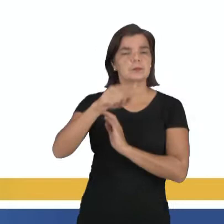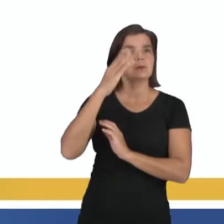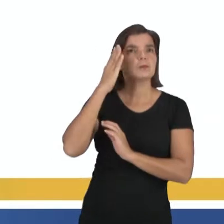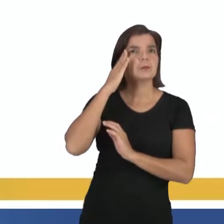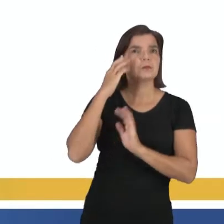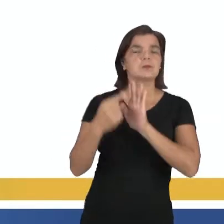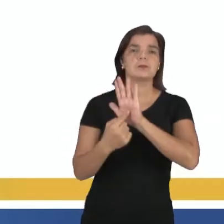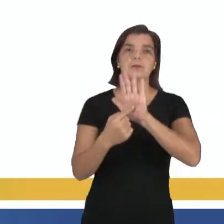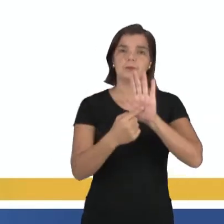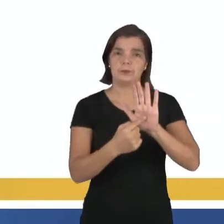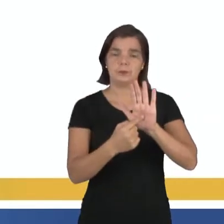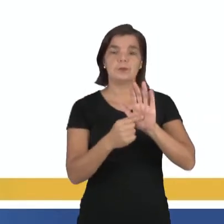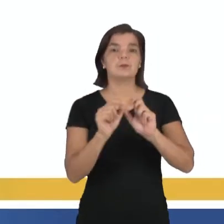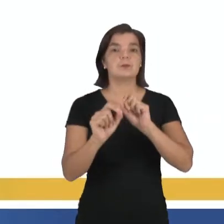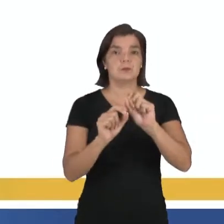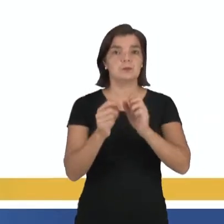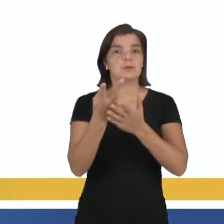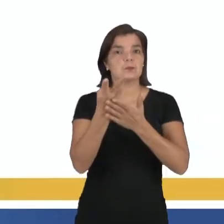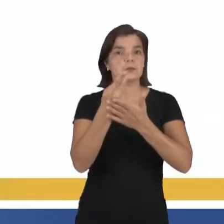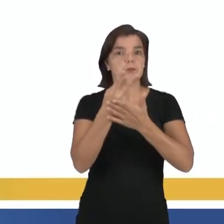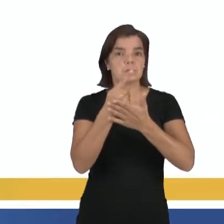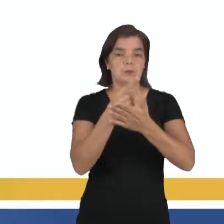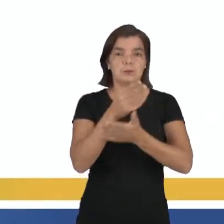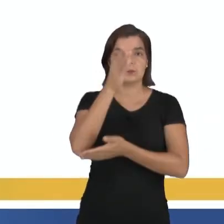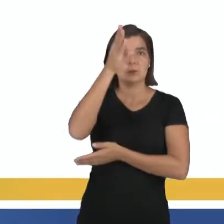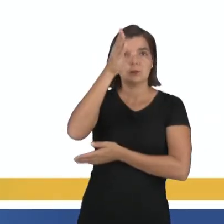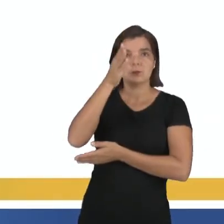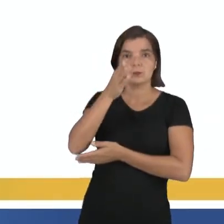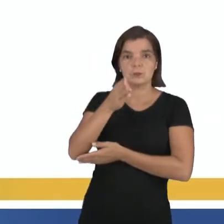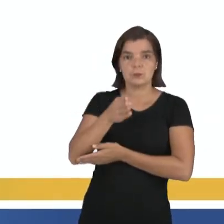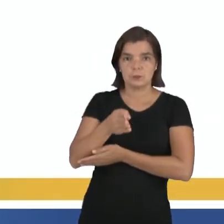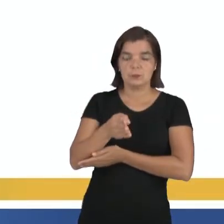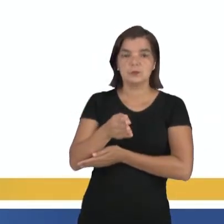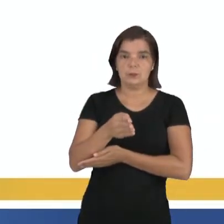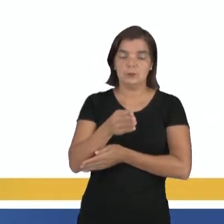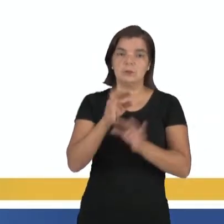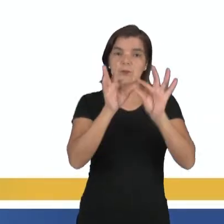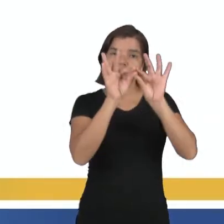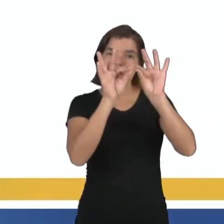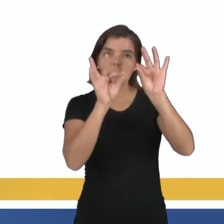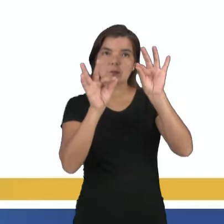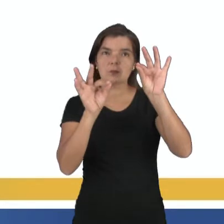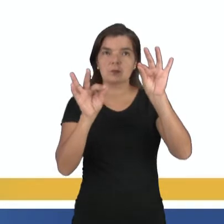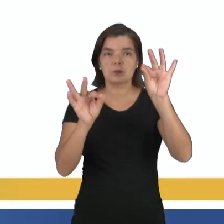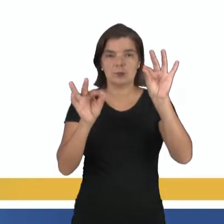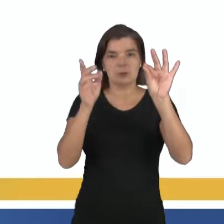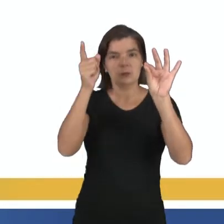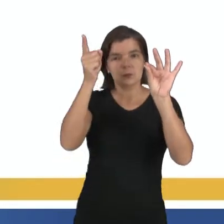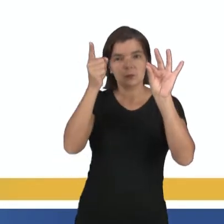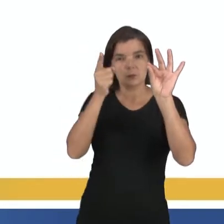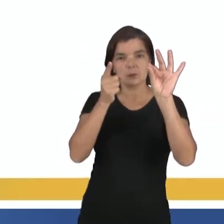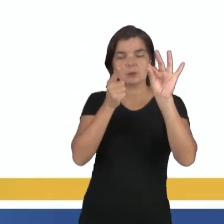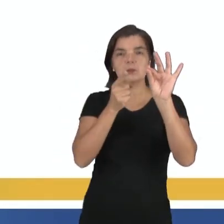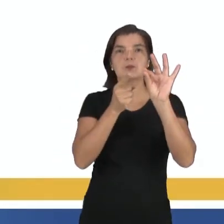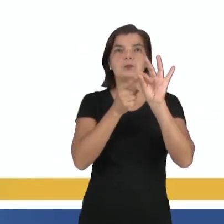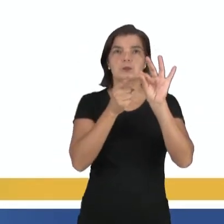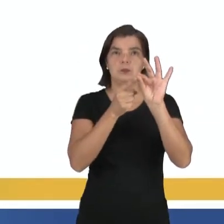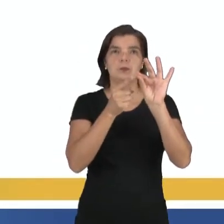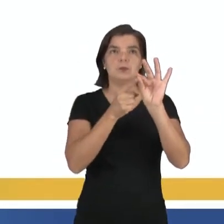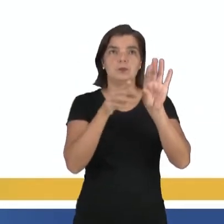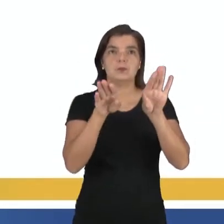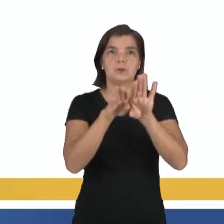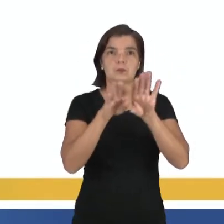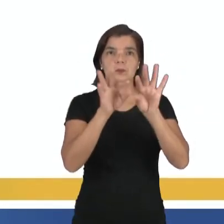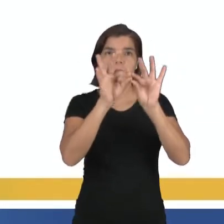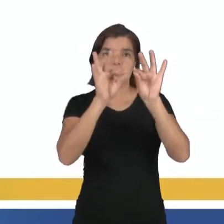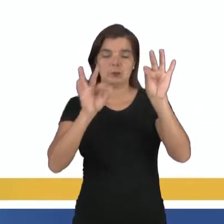primeira mostra isso desenhado, né, as linhas, aí você pode verificar as setas que mostram o raio incidente, o raio refletido